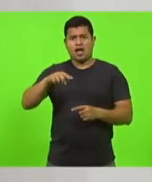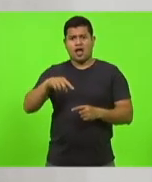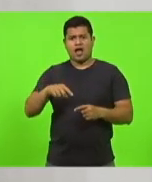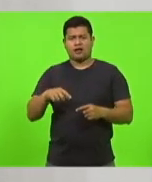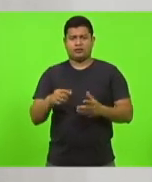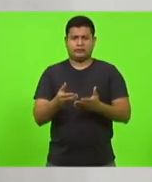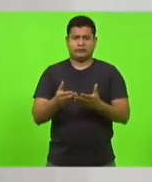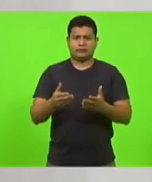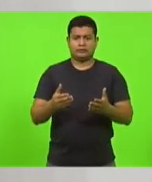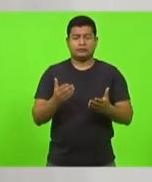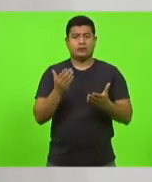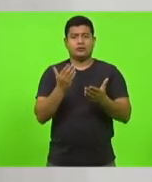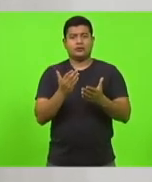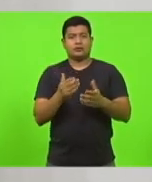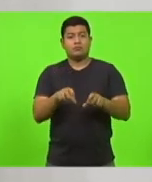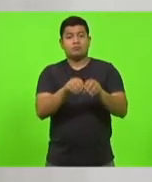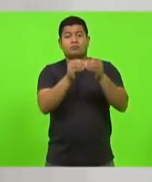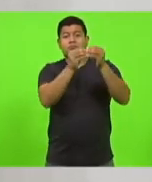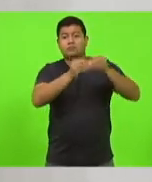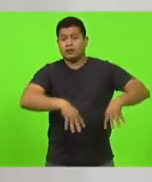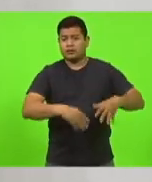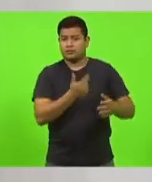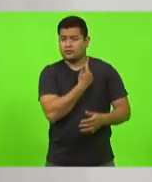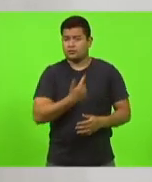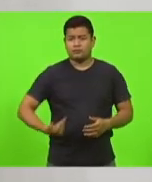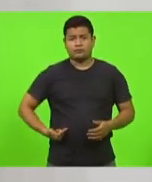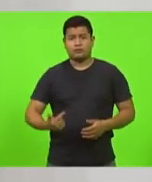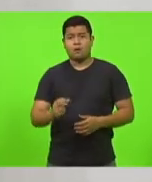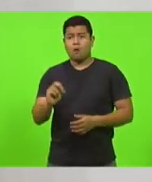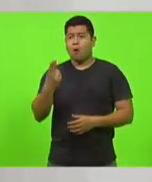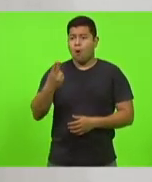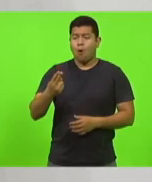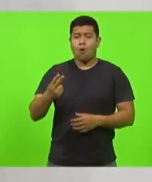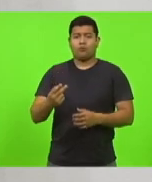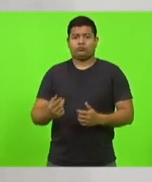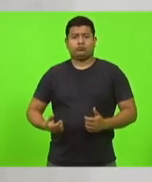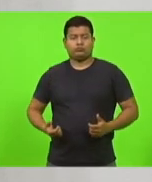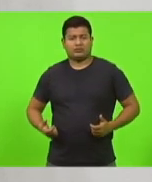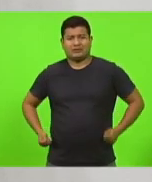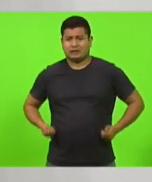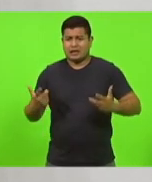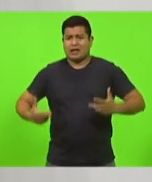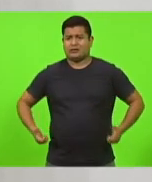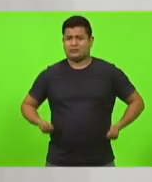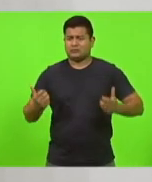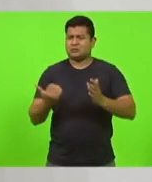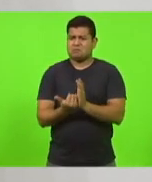que não causa um rombo nos cofres públicos, pode apresentar.